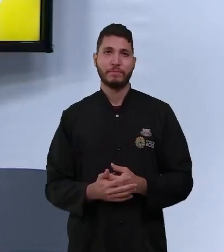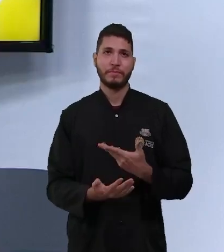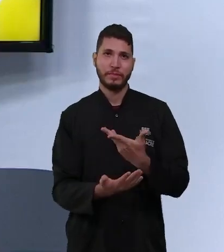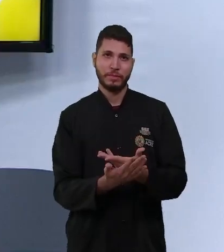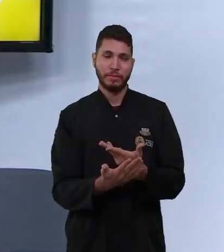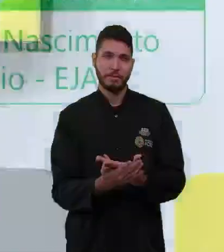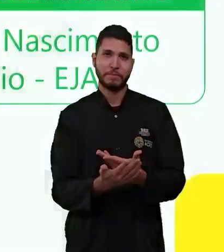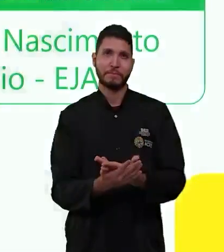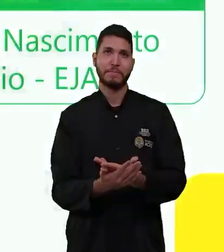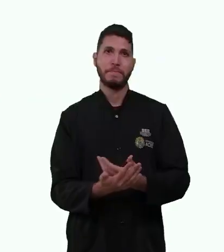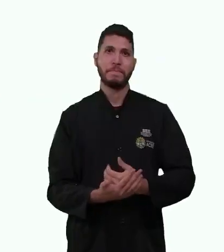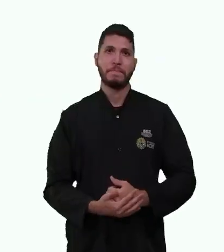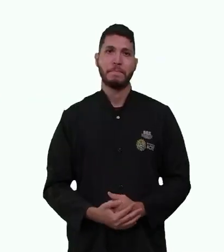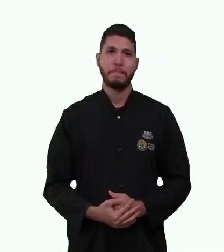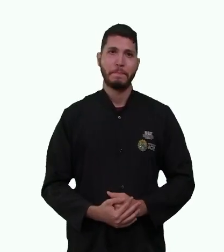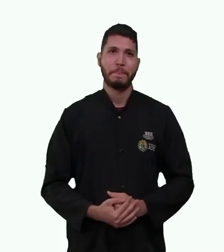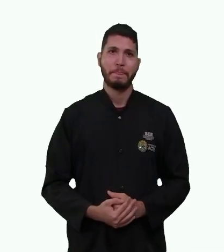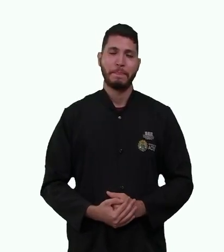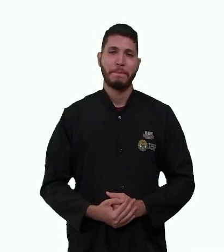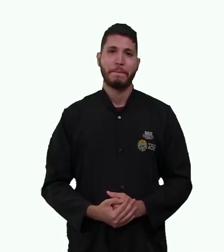vocês.